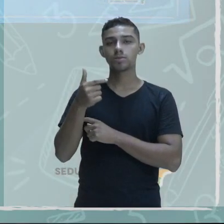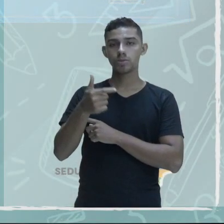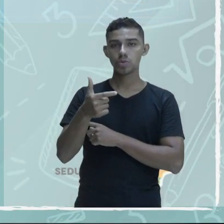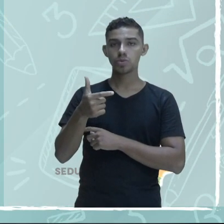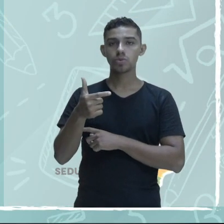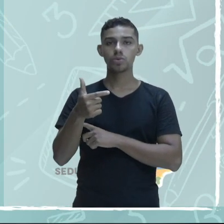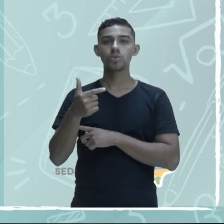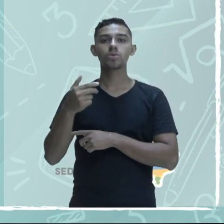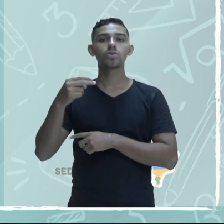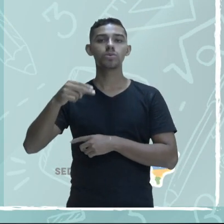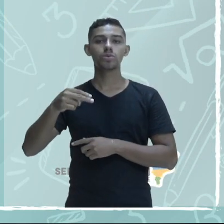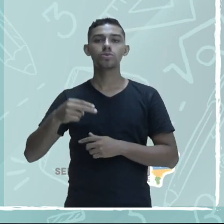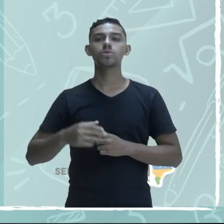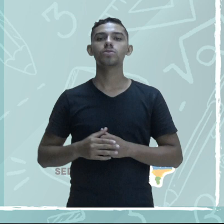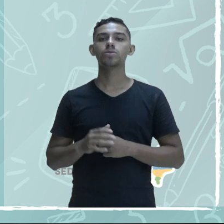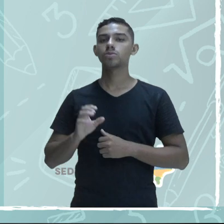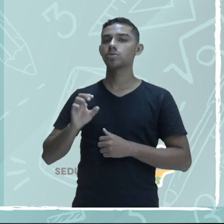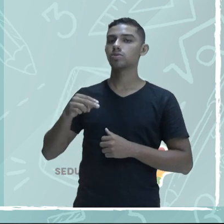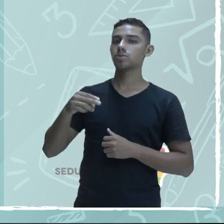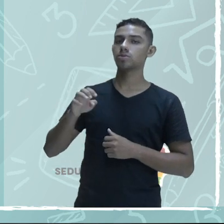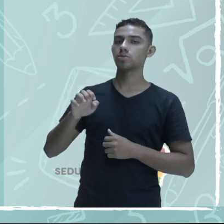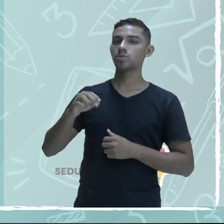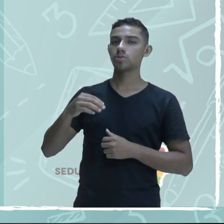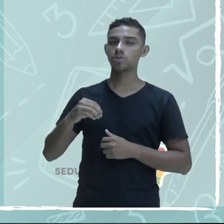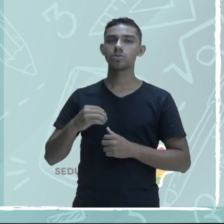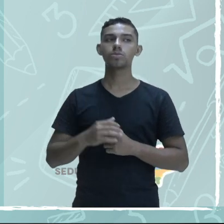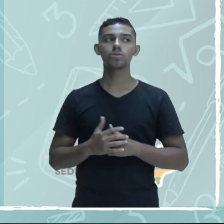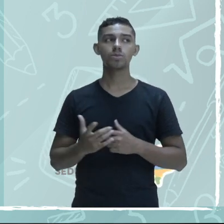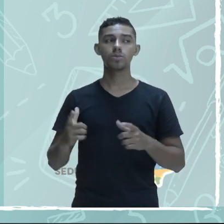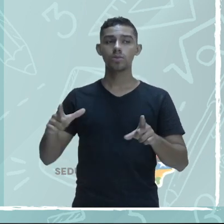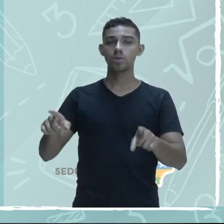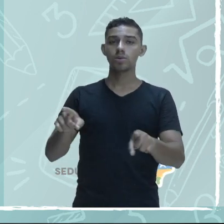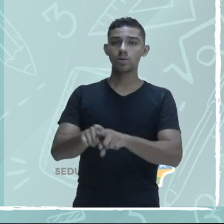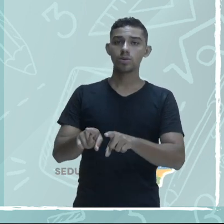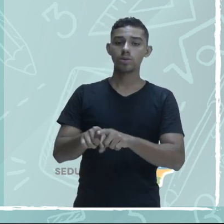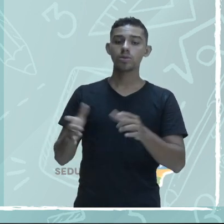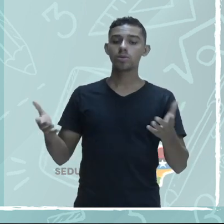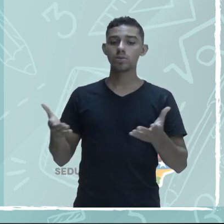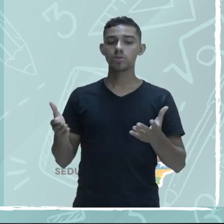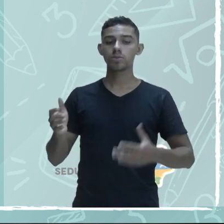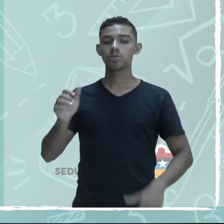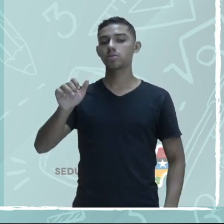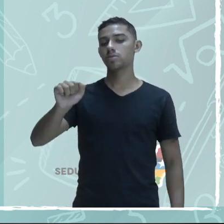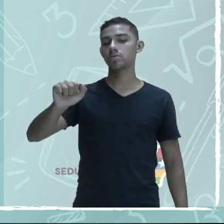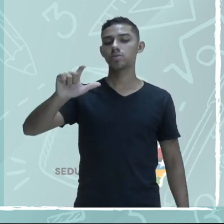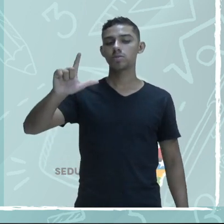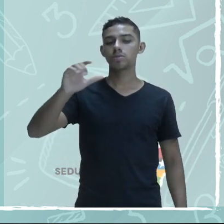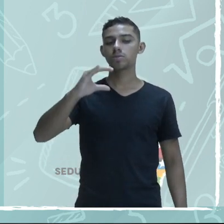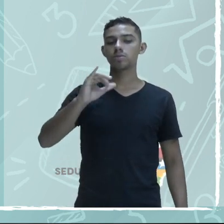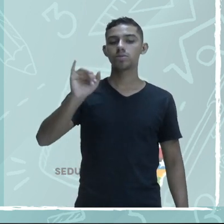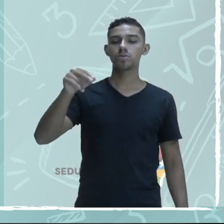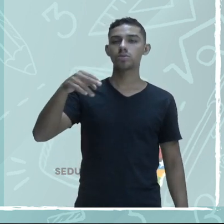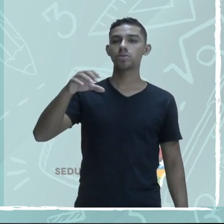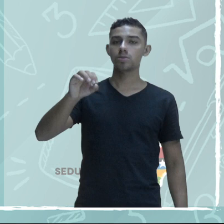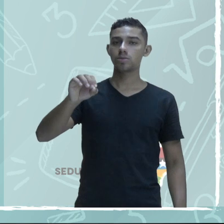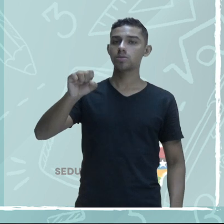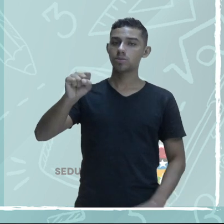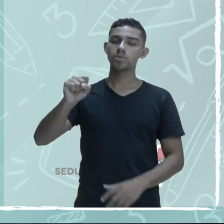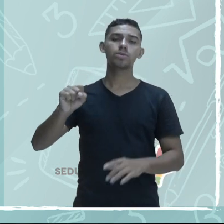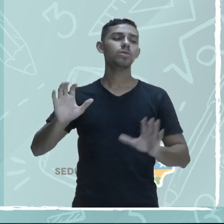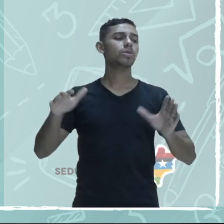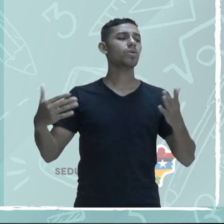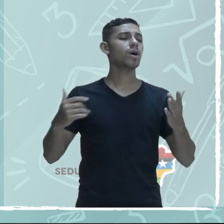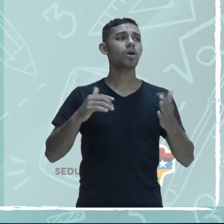Bom, falamos dos alcenos, agora vamos tratar dos alcinos. Qual a diferença de